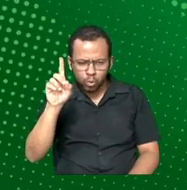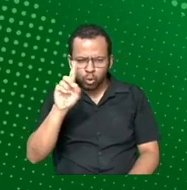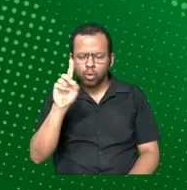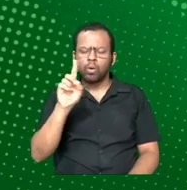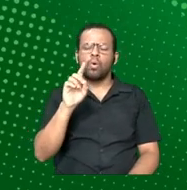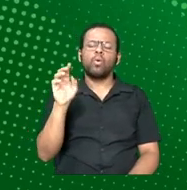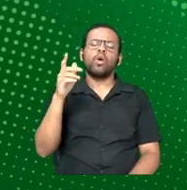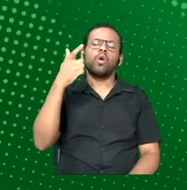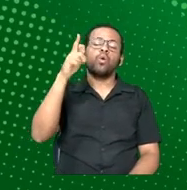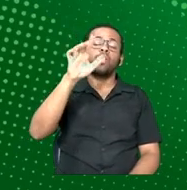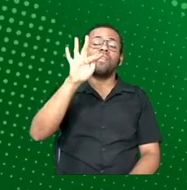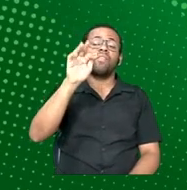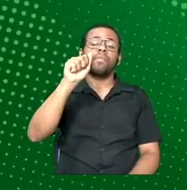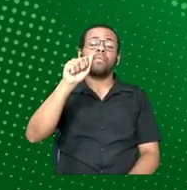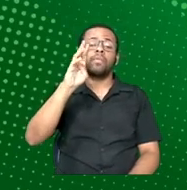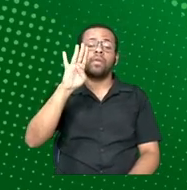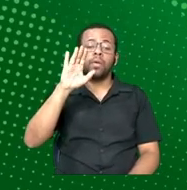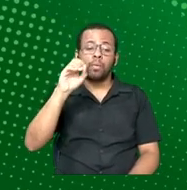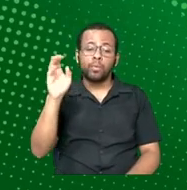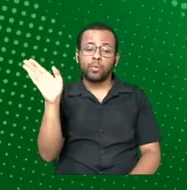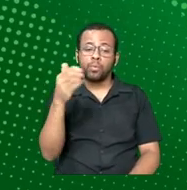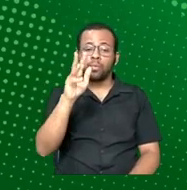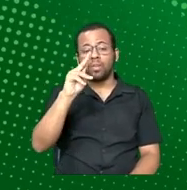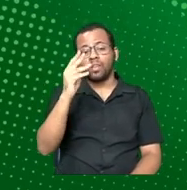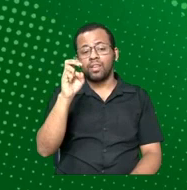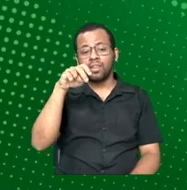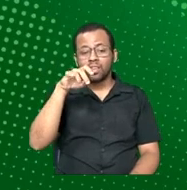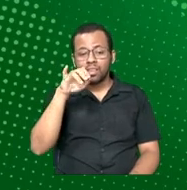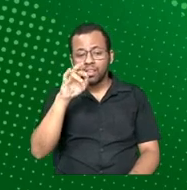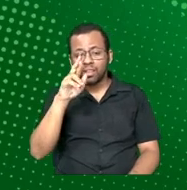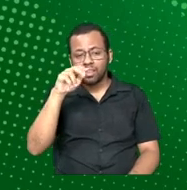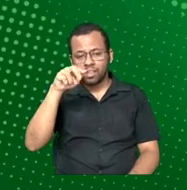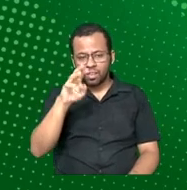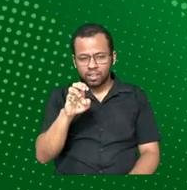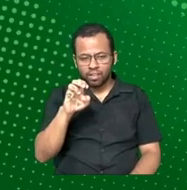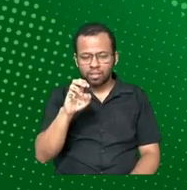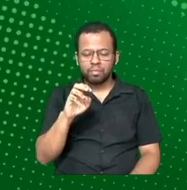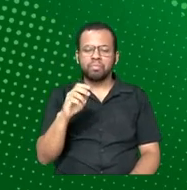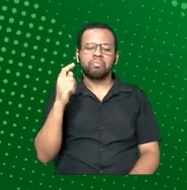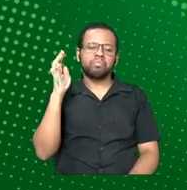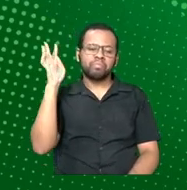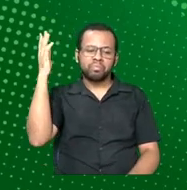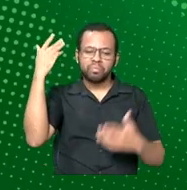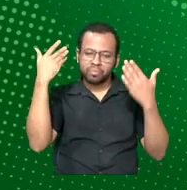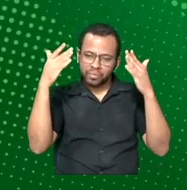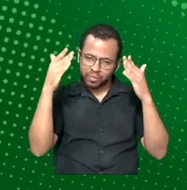é outro é o Fábio Henrique Parabéns